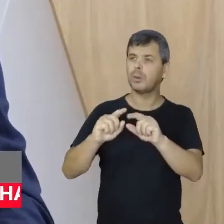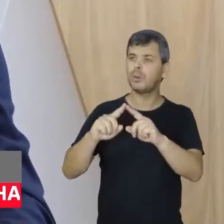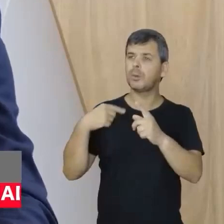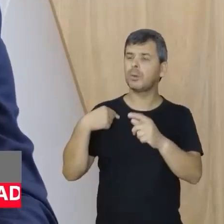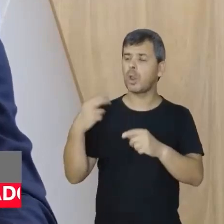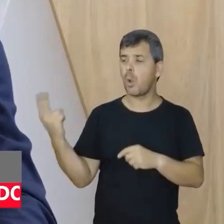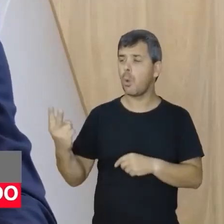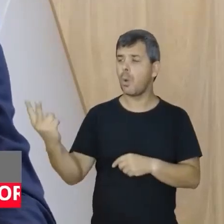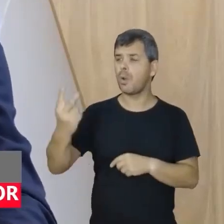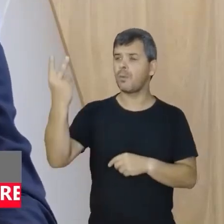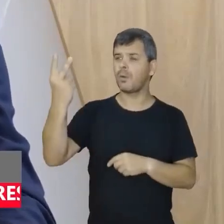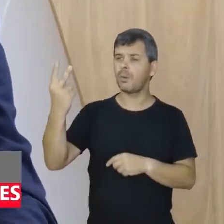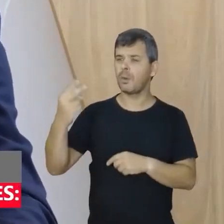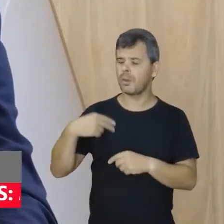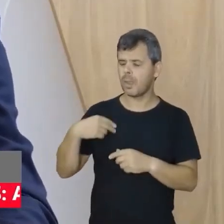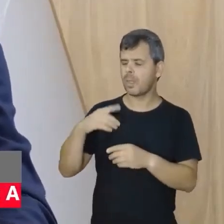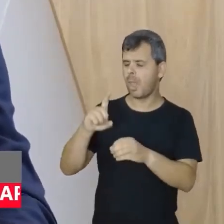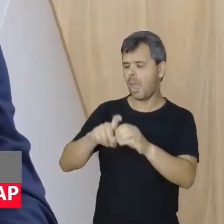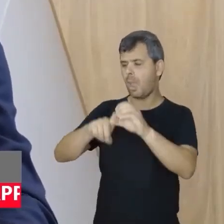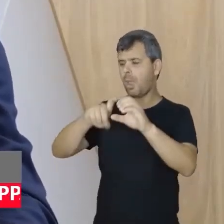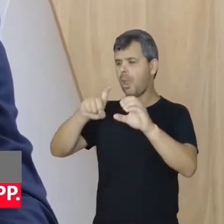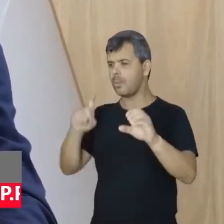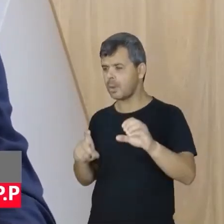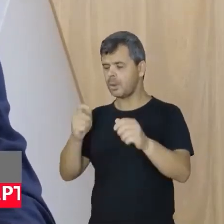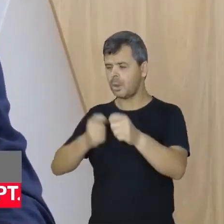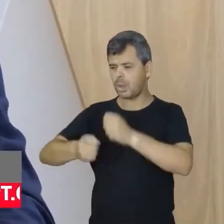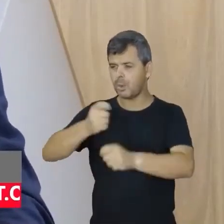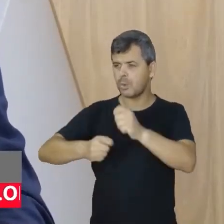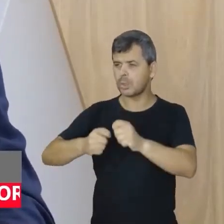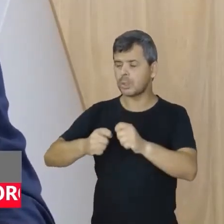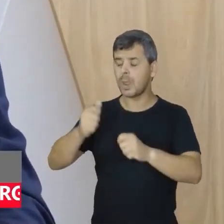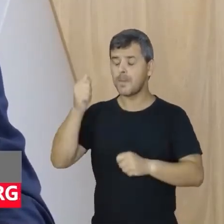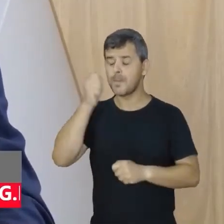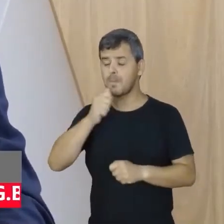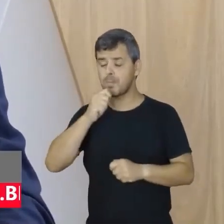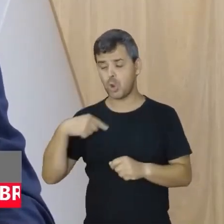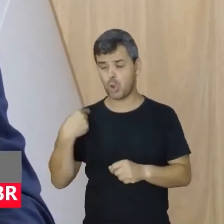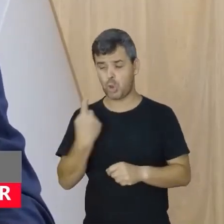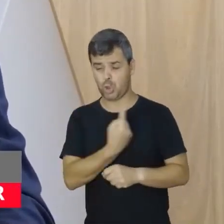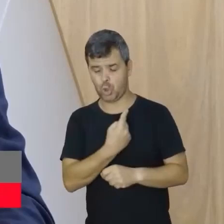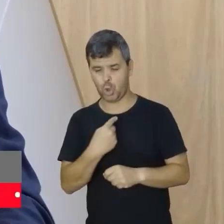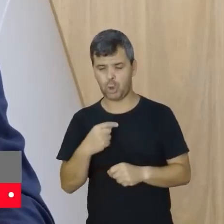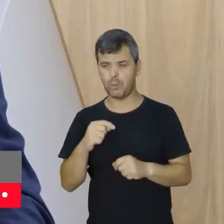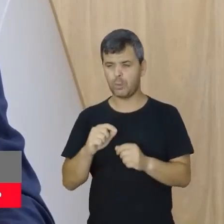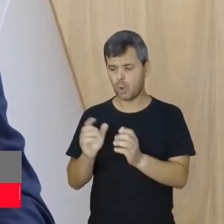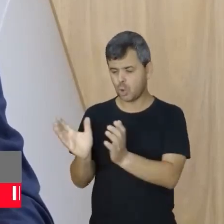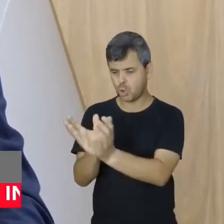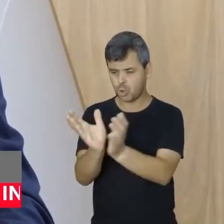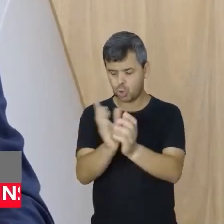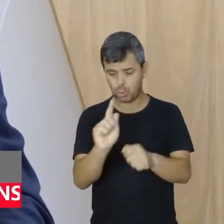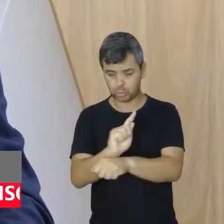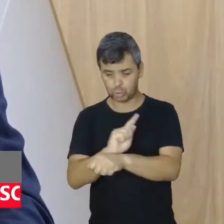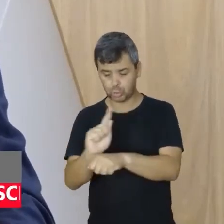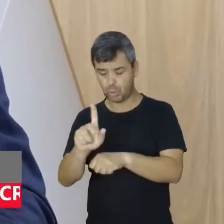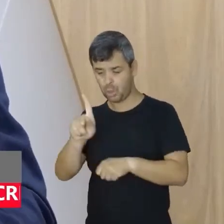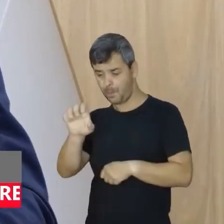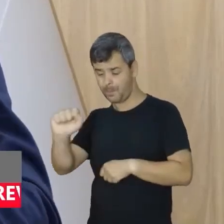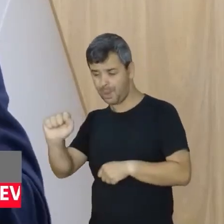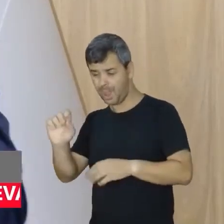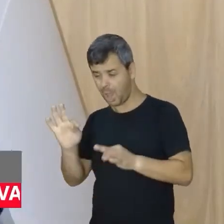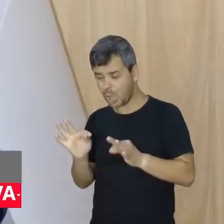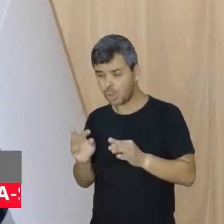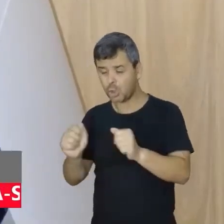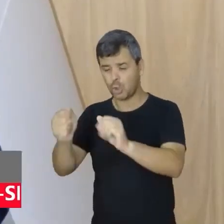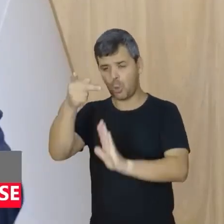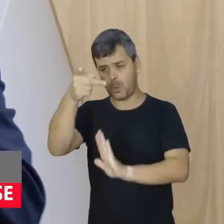a valorização, a independência econômica das mulheres. Nós estabelecemos pelo grupo gestor do PA que todo